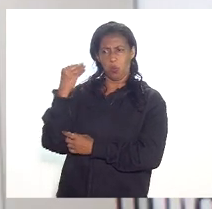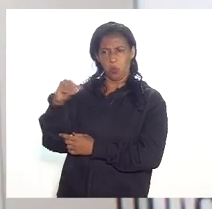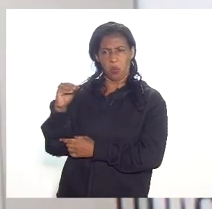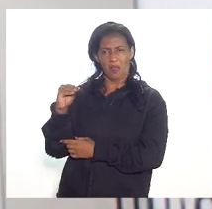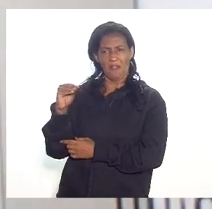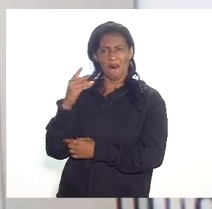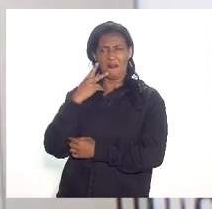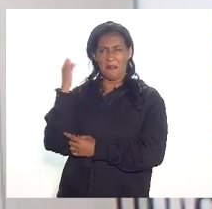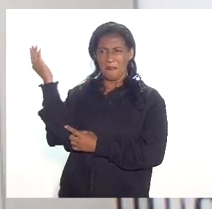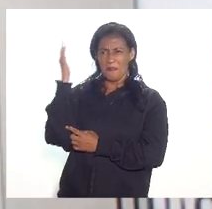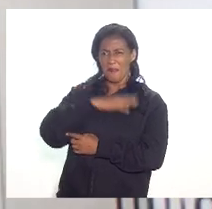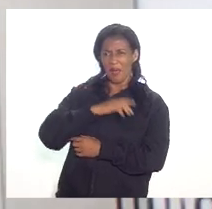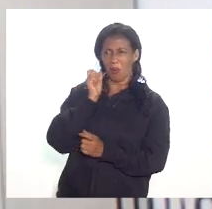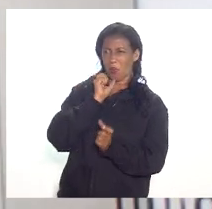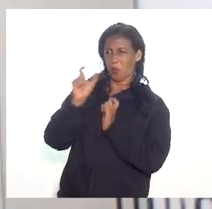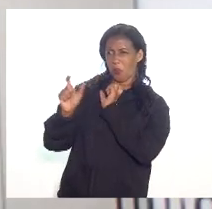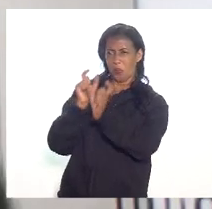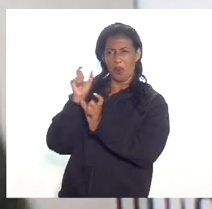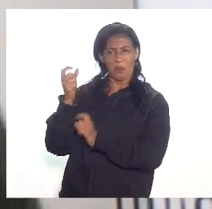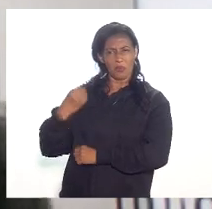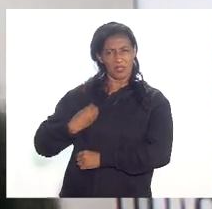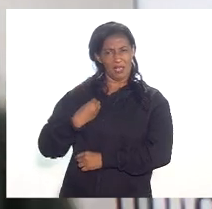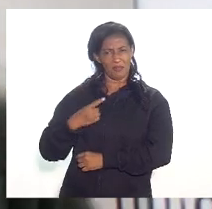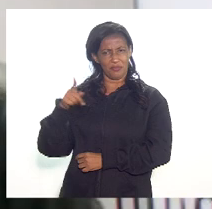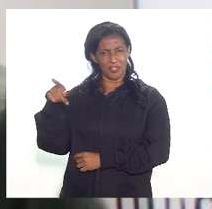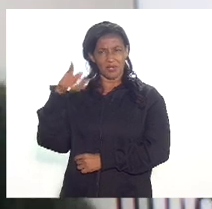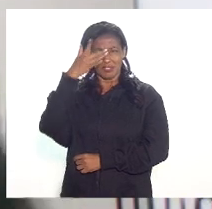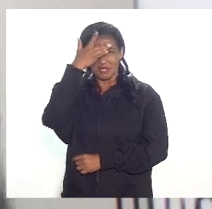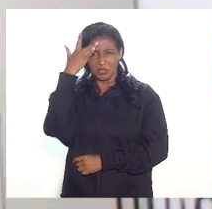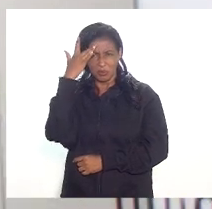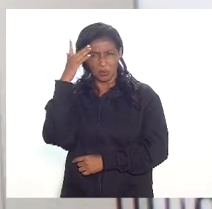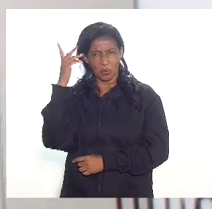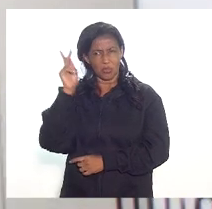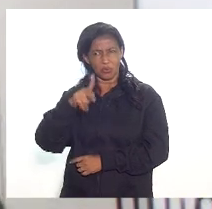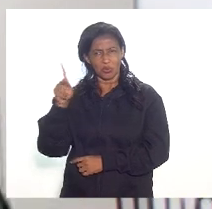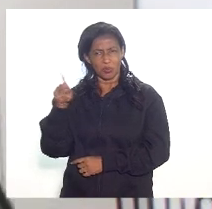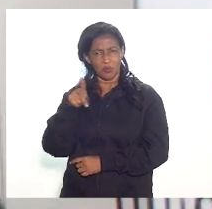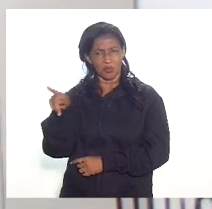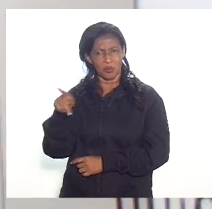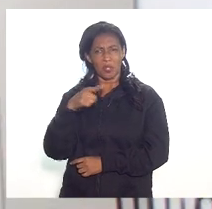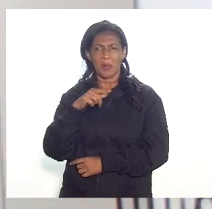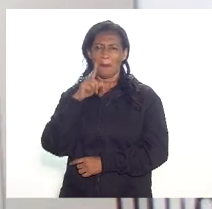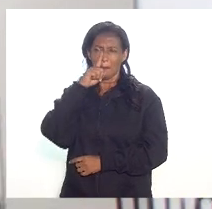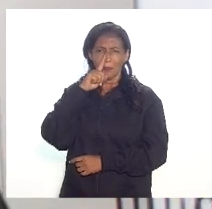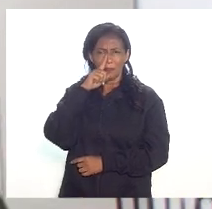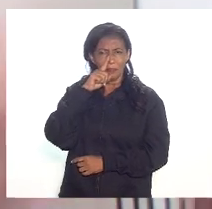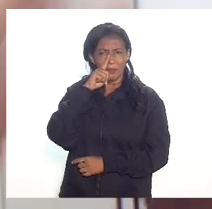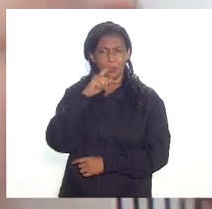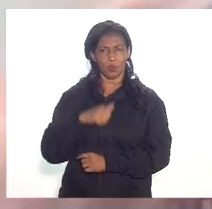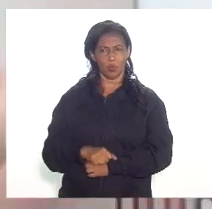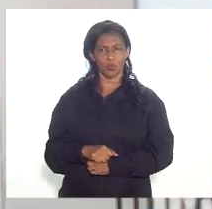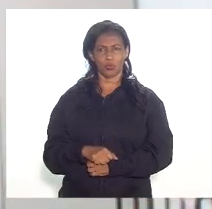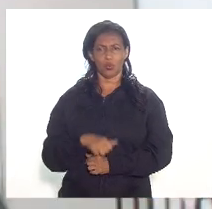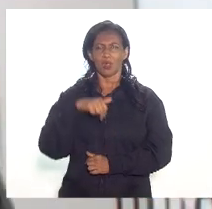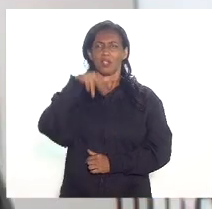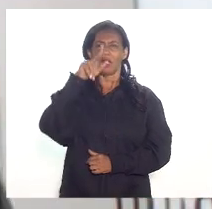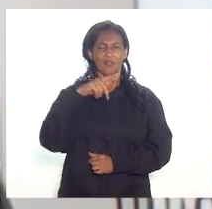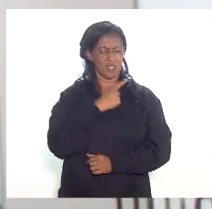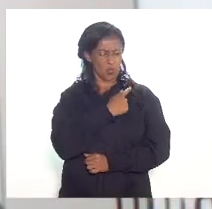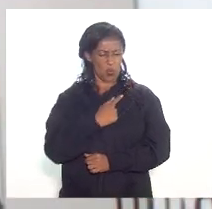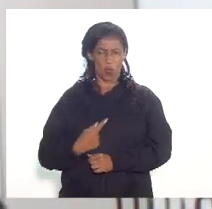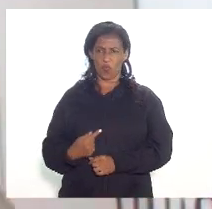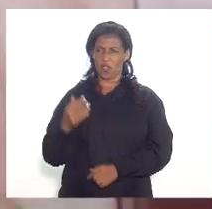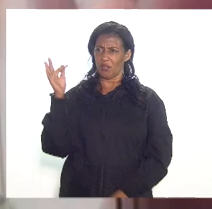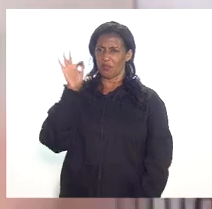os profissionais colocar a vida deles em risco isso é inadmissível mas quem faz isso? isso é orientado pelo governo federal